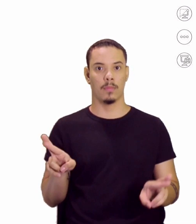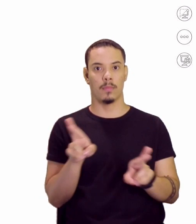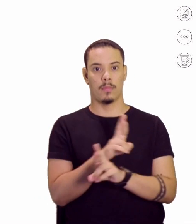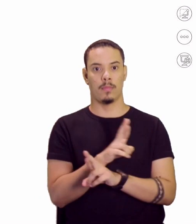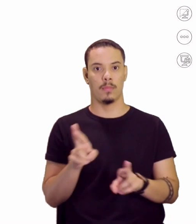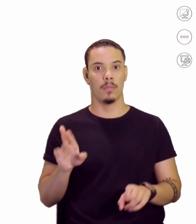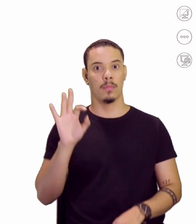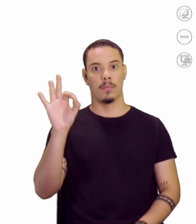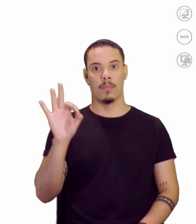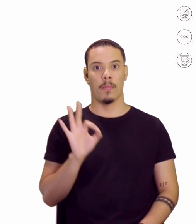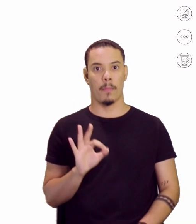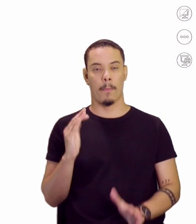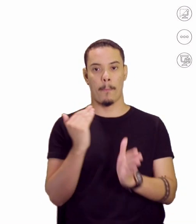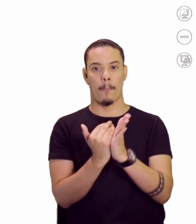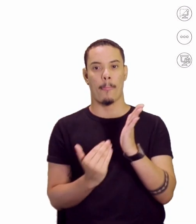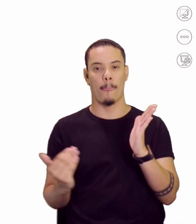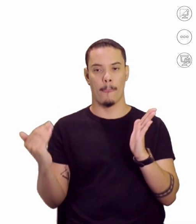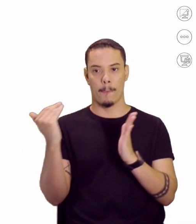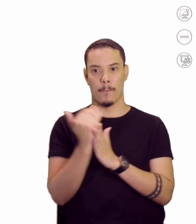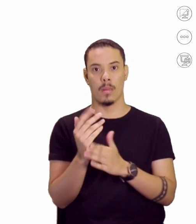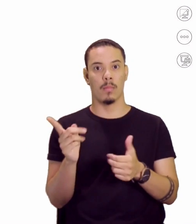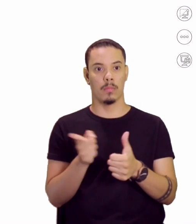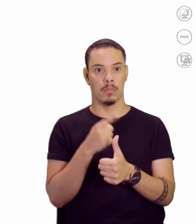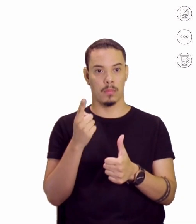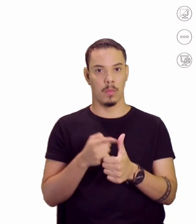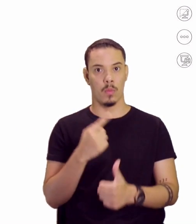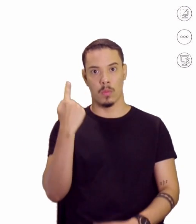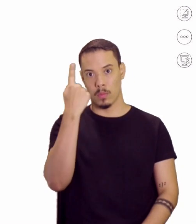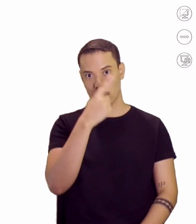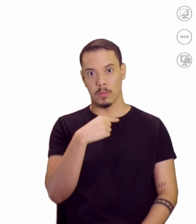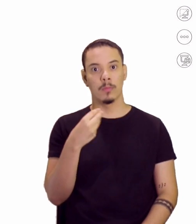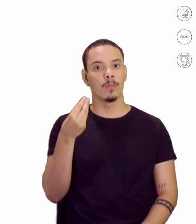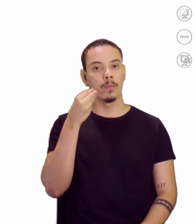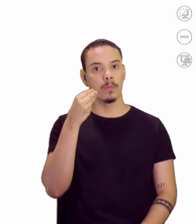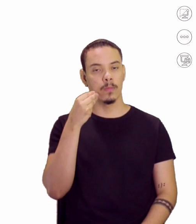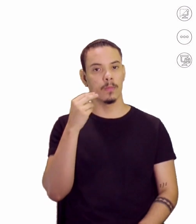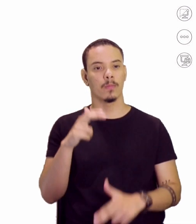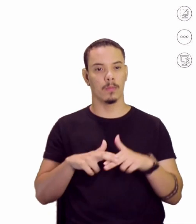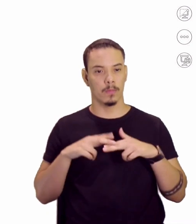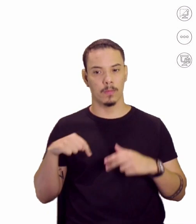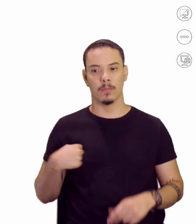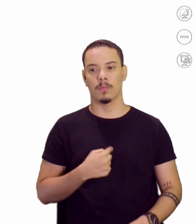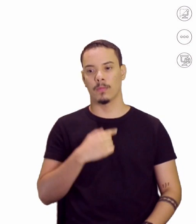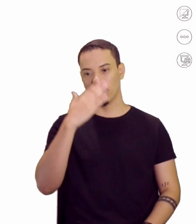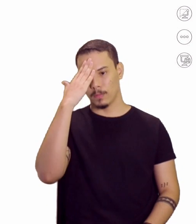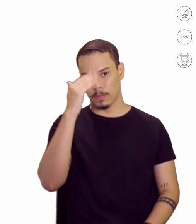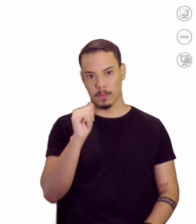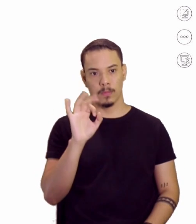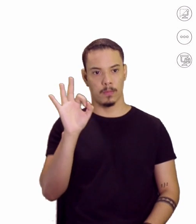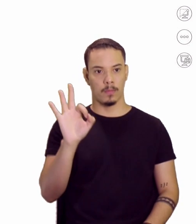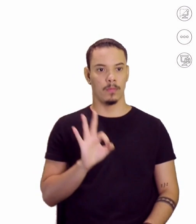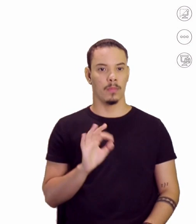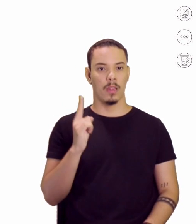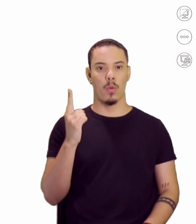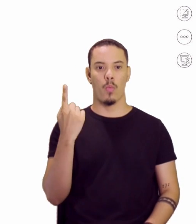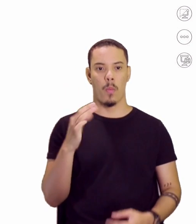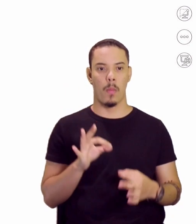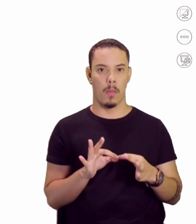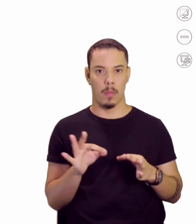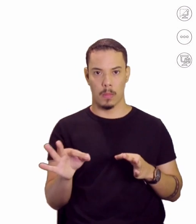aqui à taxa de crescimento na primeira hora do experimento. Né? Já que a gente sabe que essa taxa ali, ela é 1